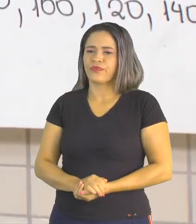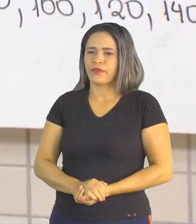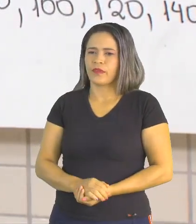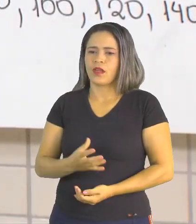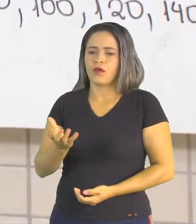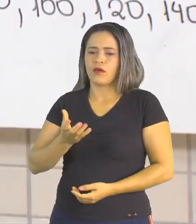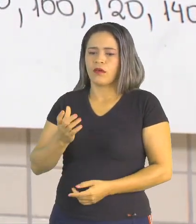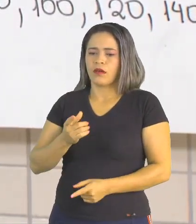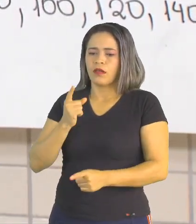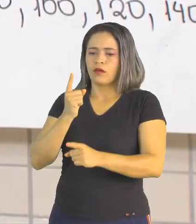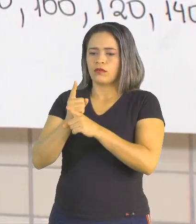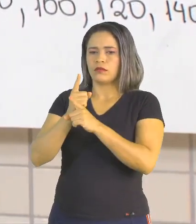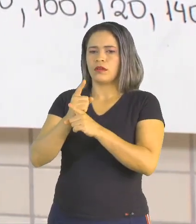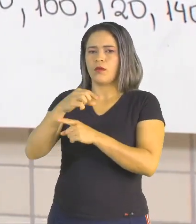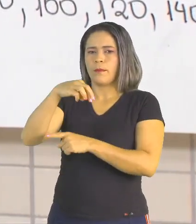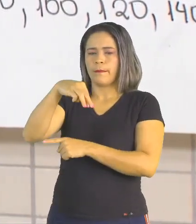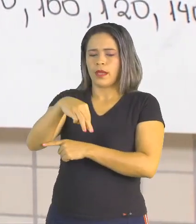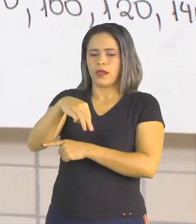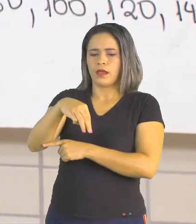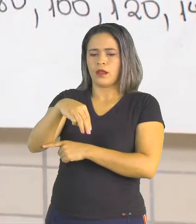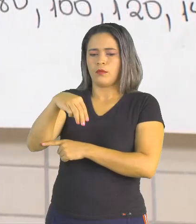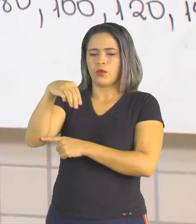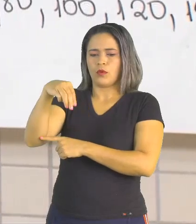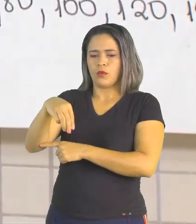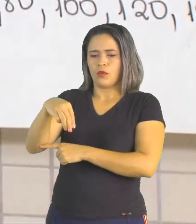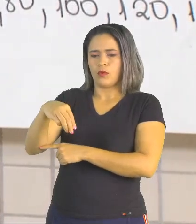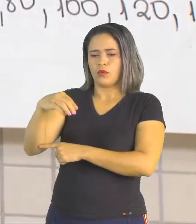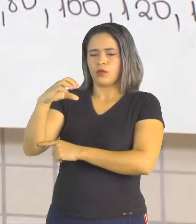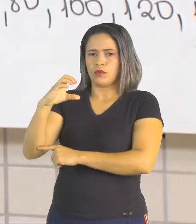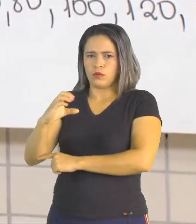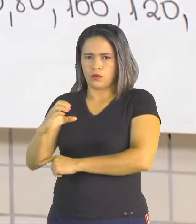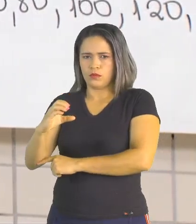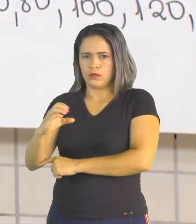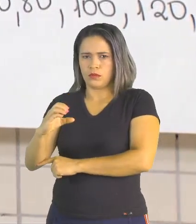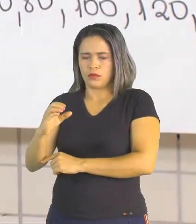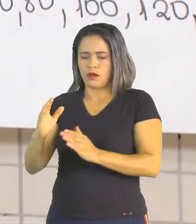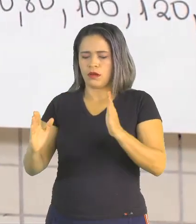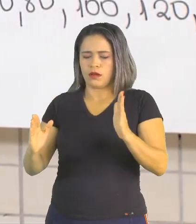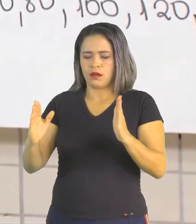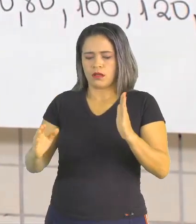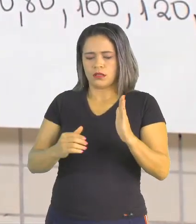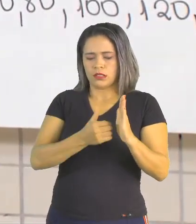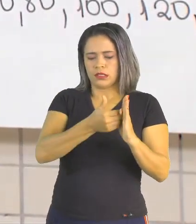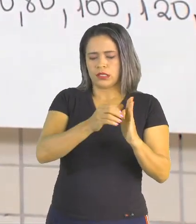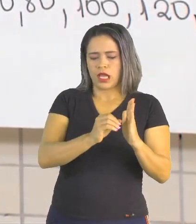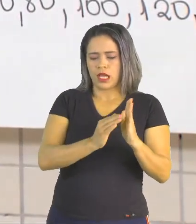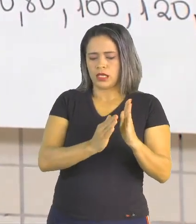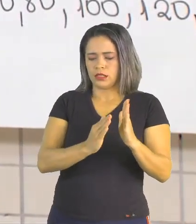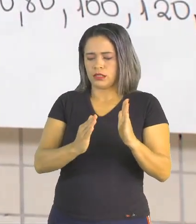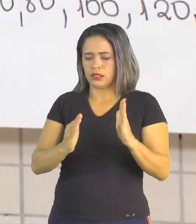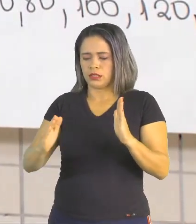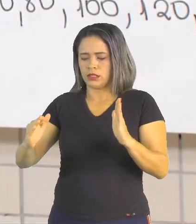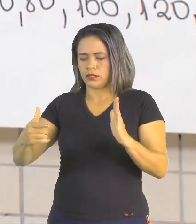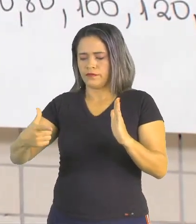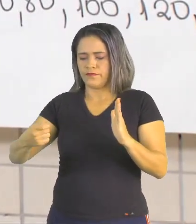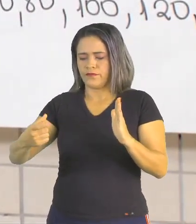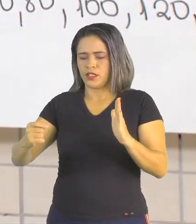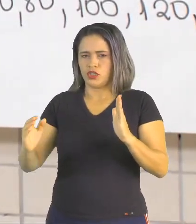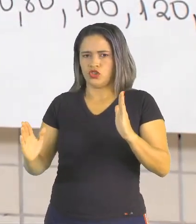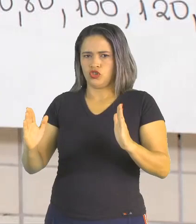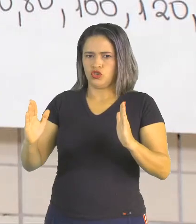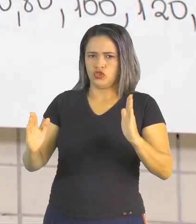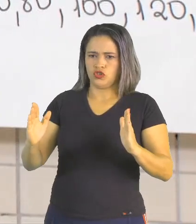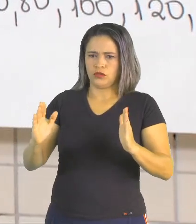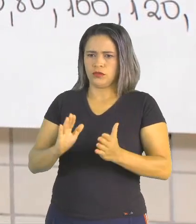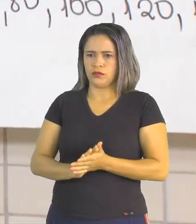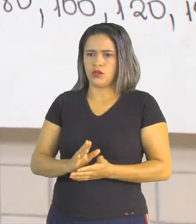o mínimo múltiplo comum entre de 10 e 20. Eu utilizo